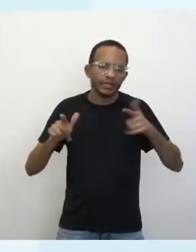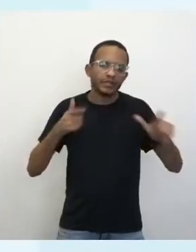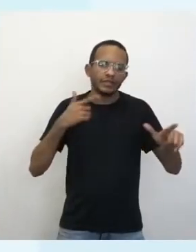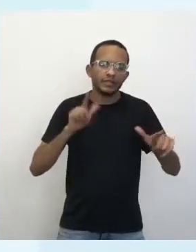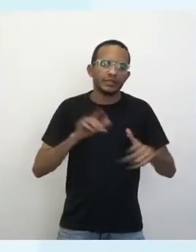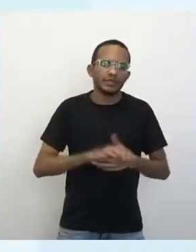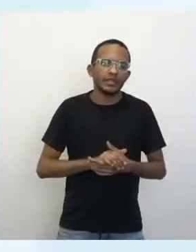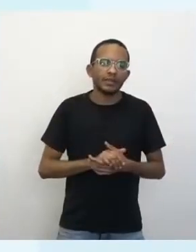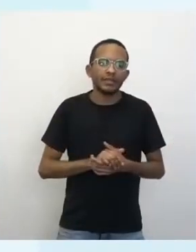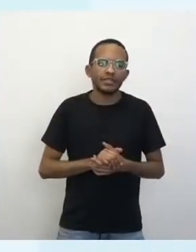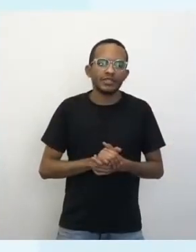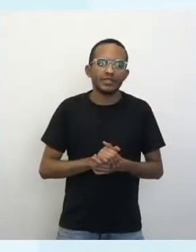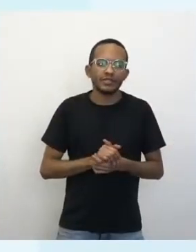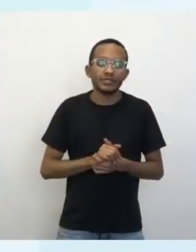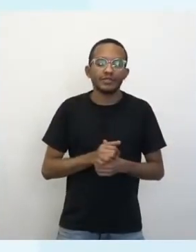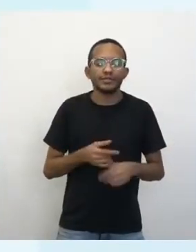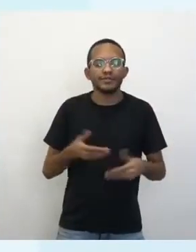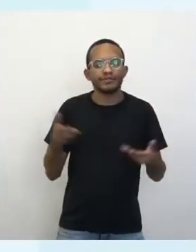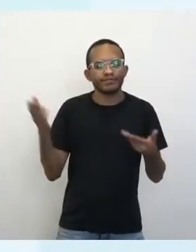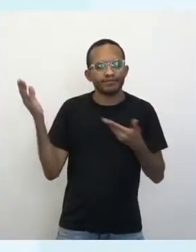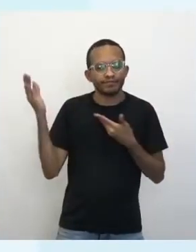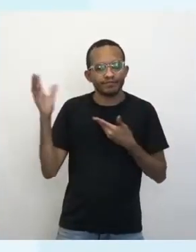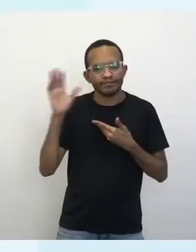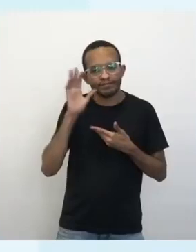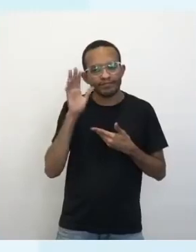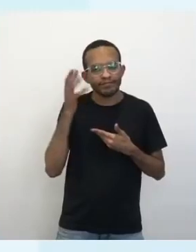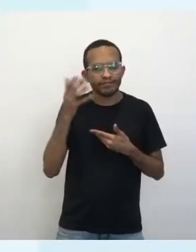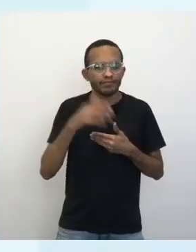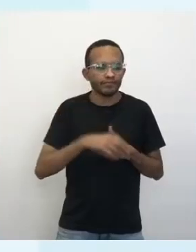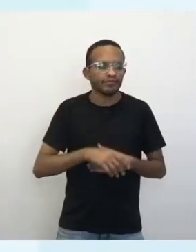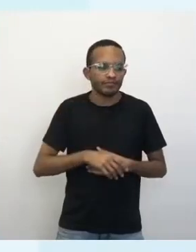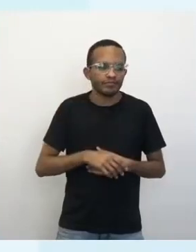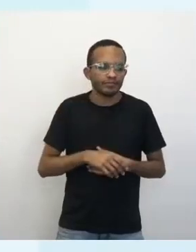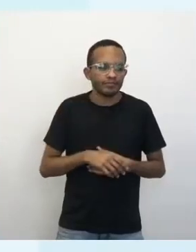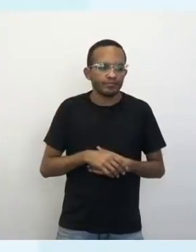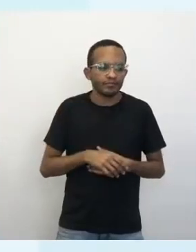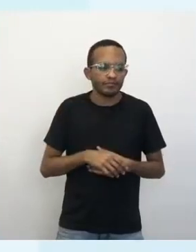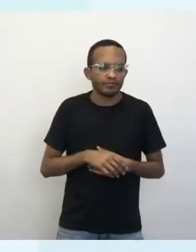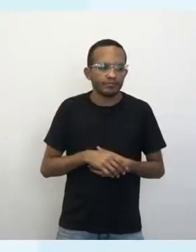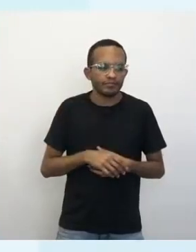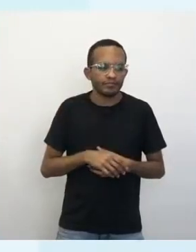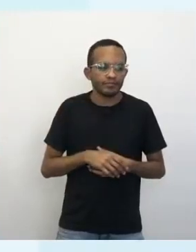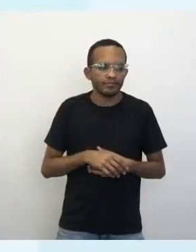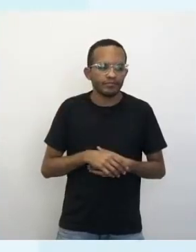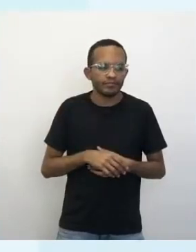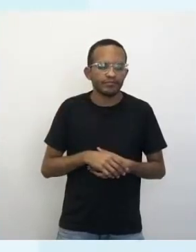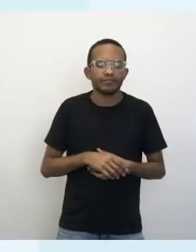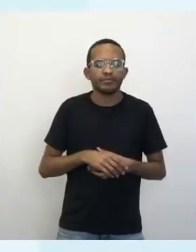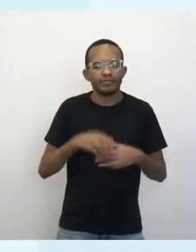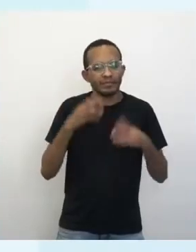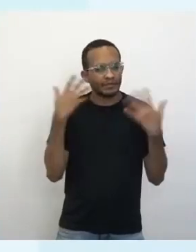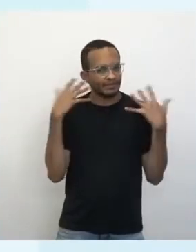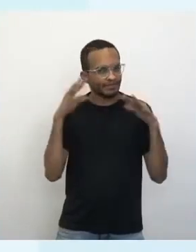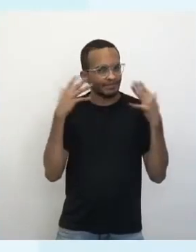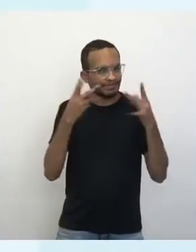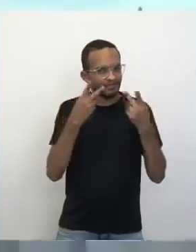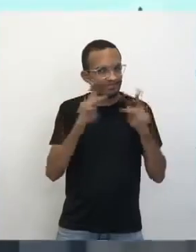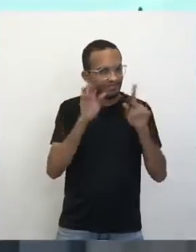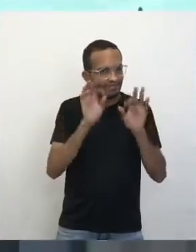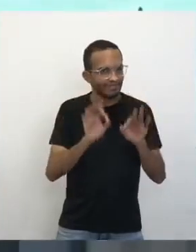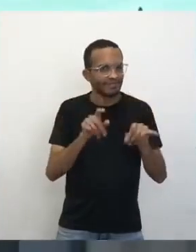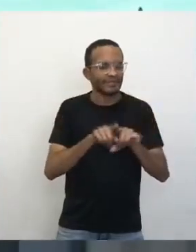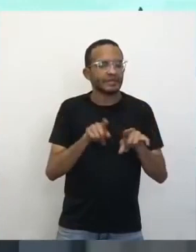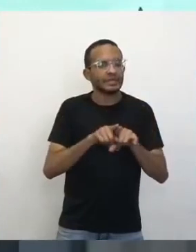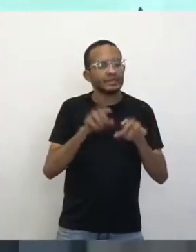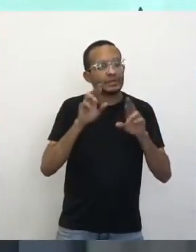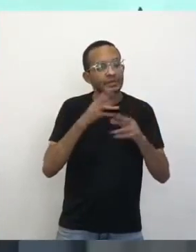tá? Então, tá aqui a resolução dessa atividade 2. Parabéns para você que acertou e espero que você tenha